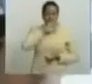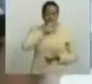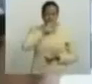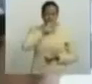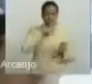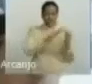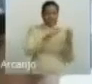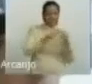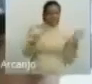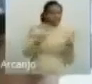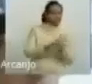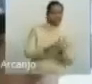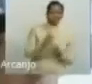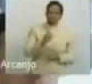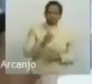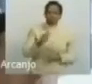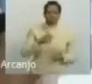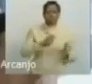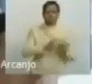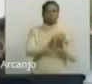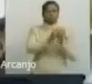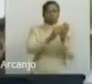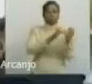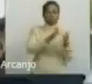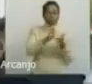Estou com Jesus.